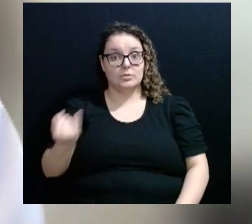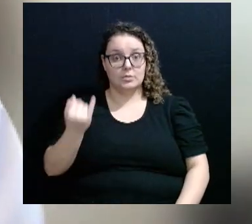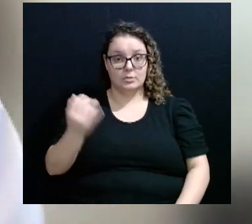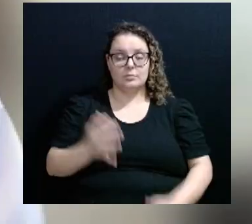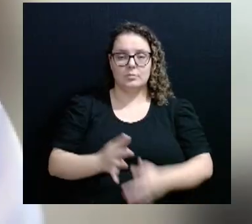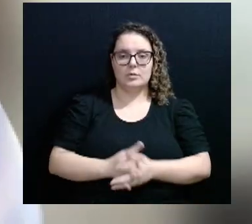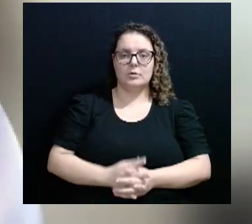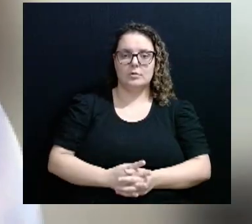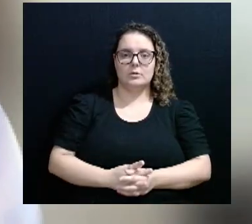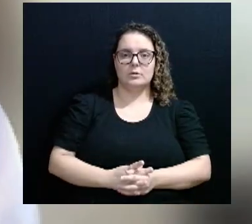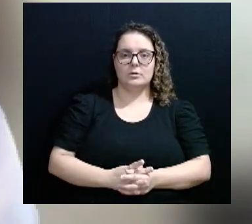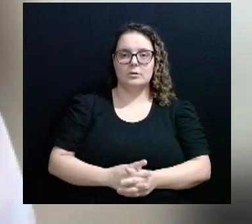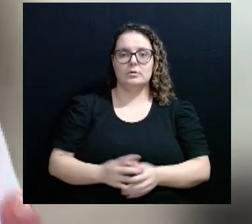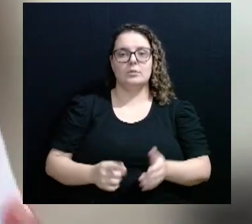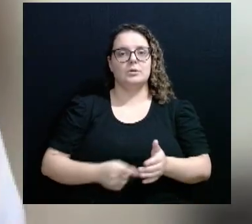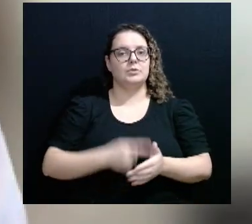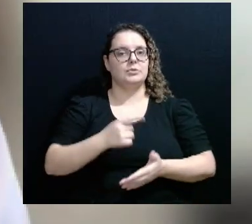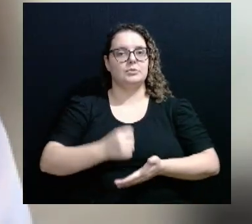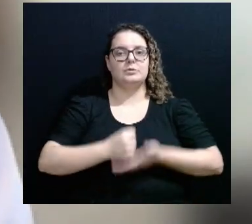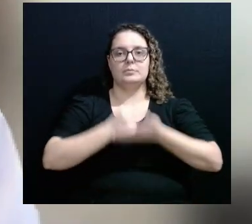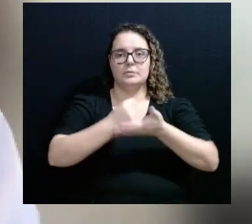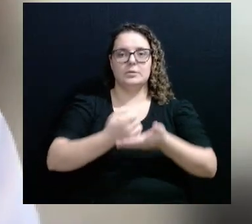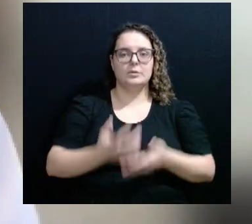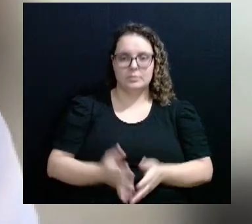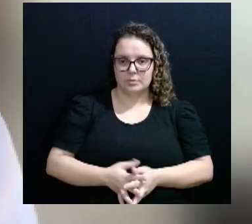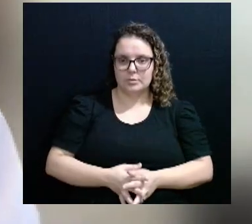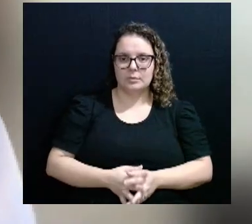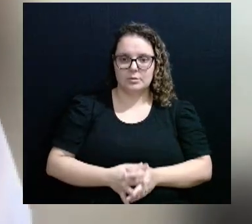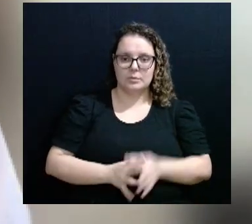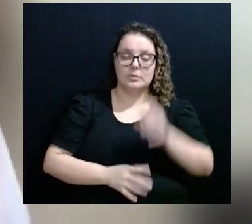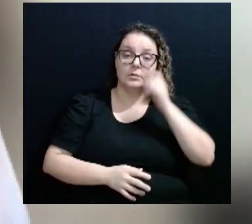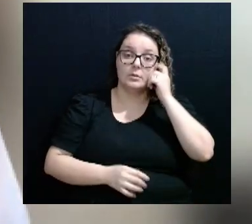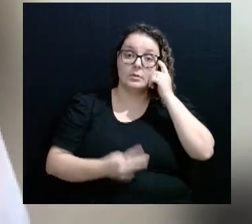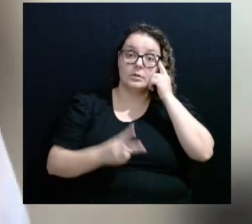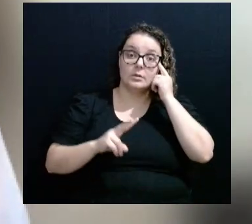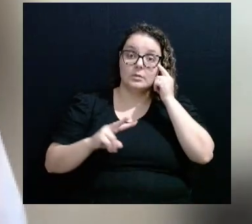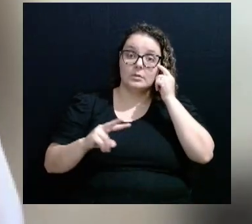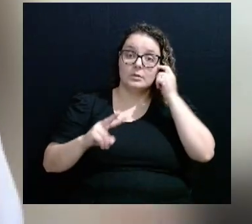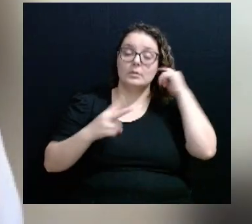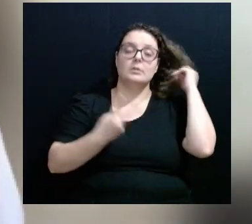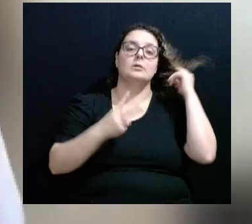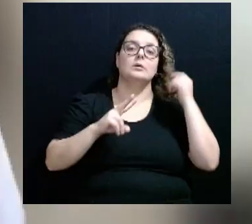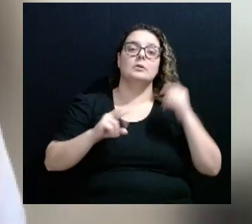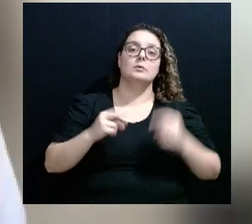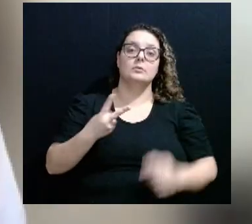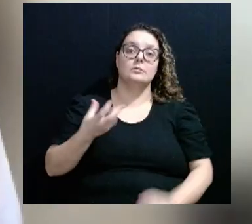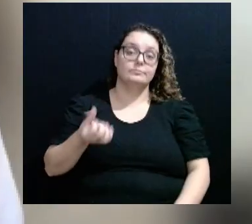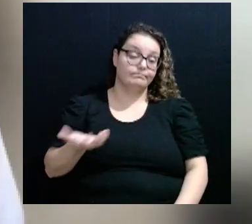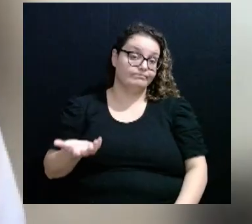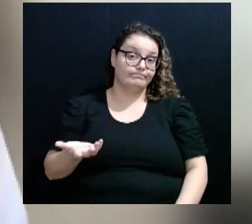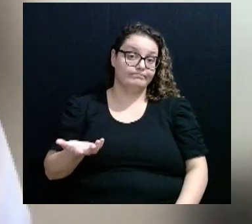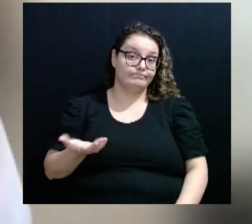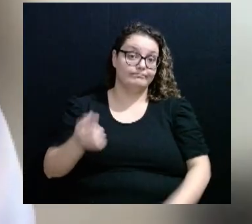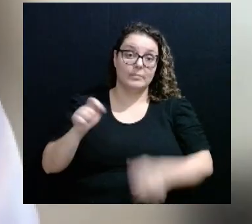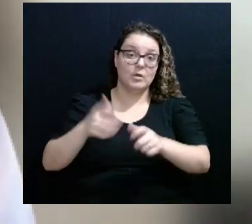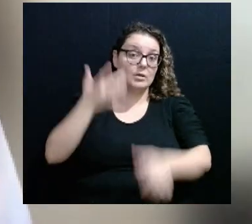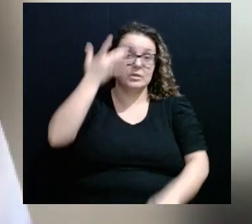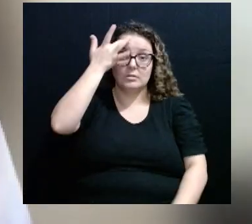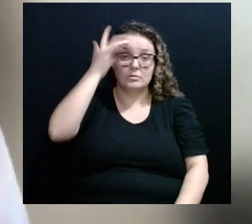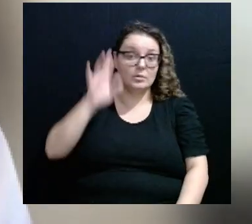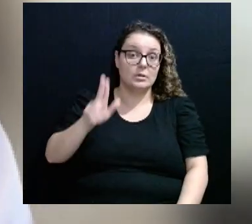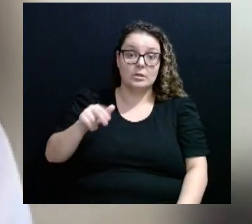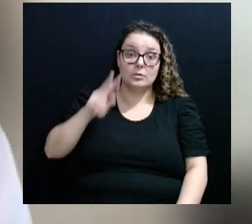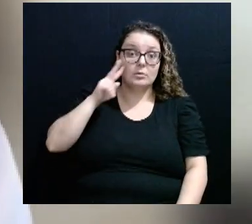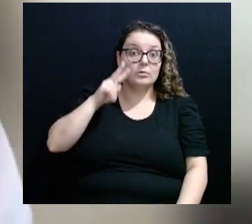isso é muito importante. É uma coisa de primeiros socorros, que assim, a gente, até em 2026, a gente vê que tem gente que